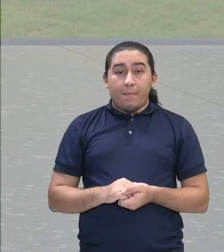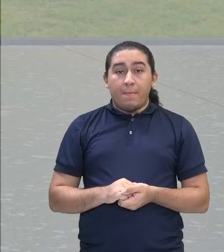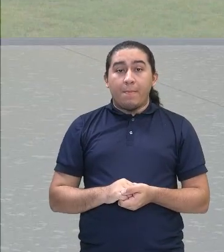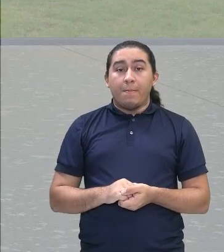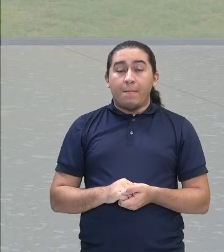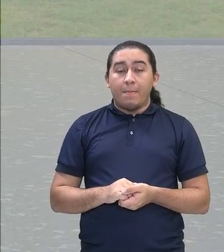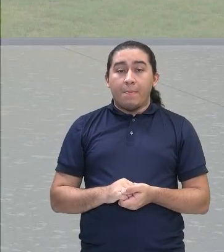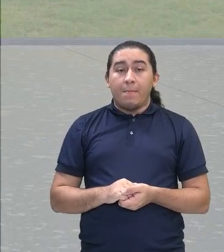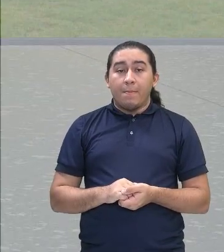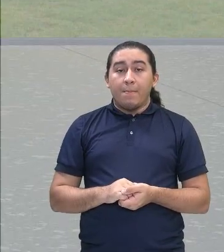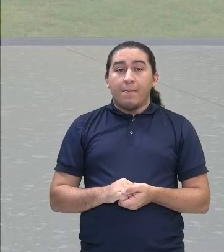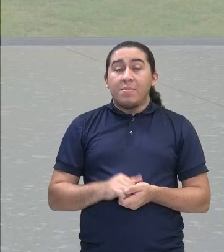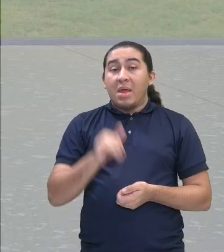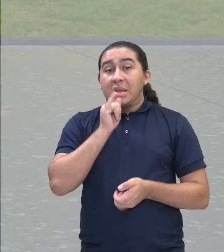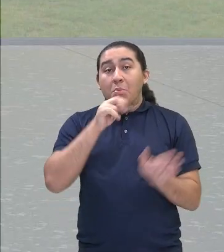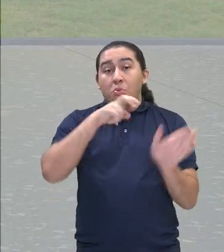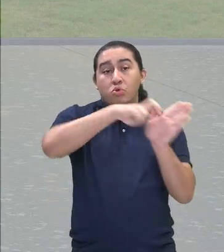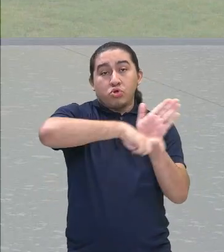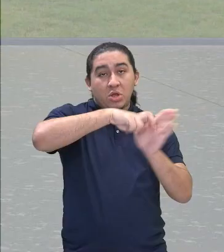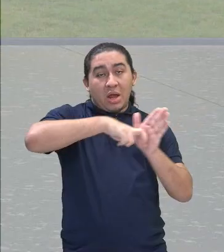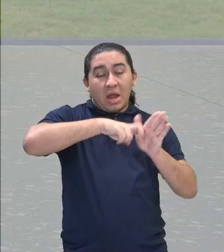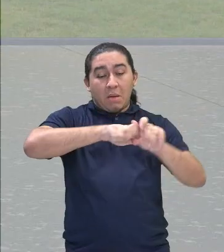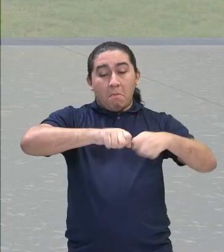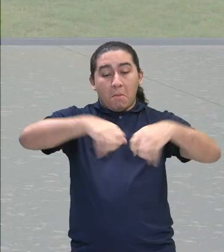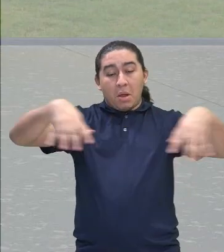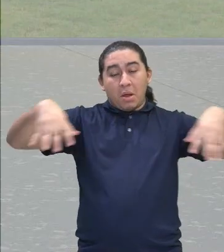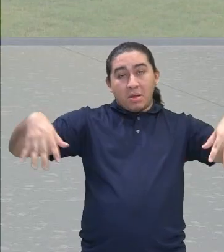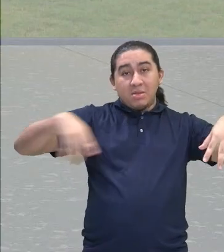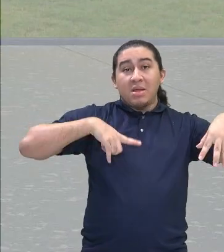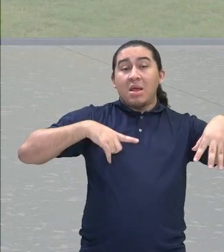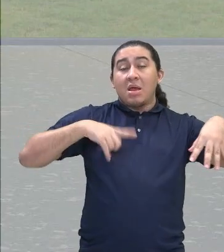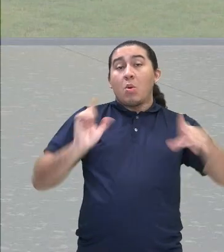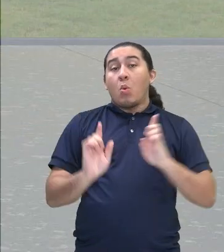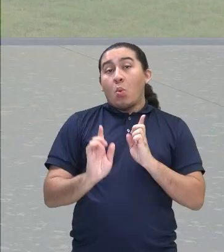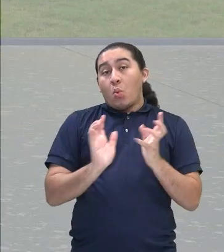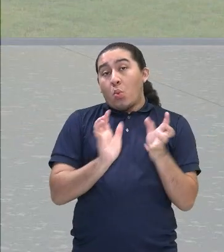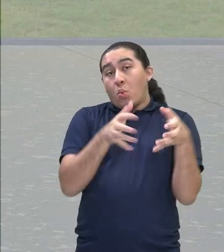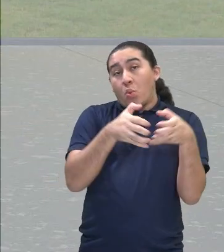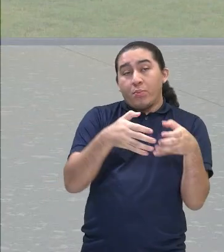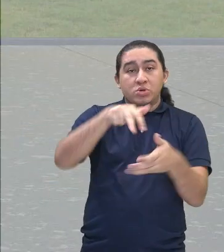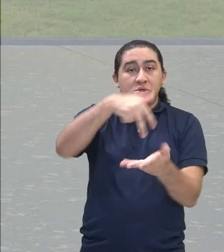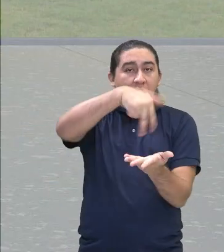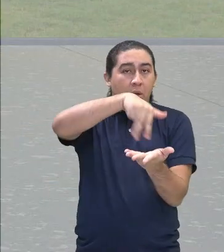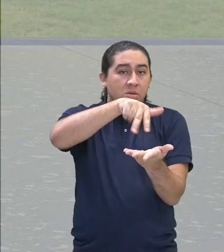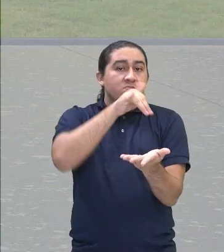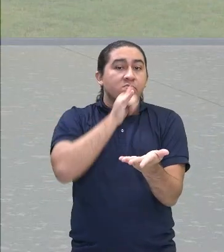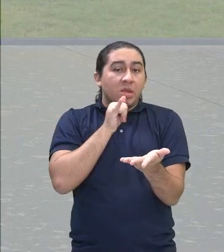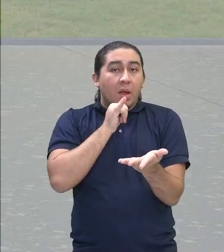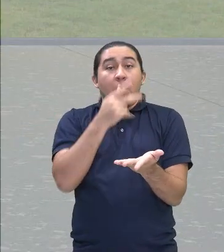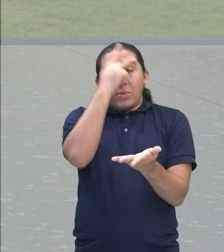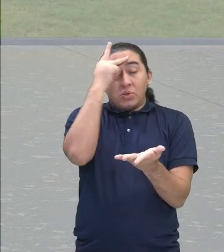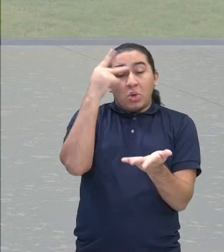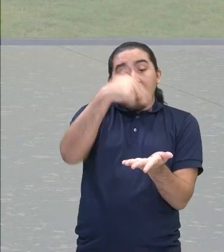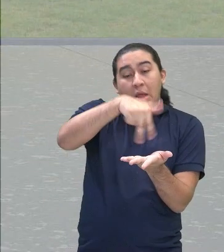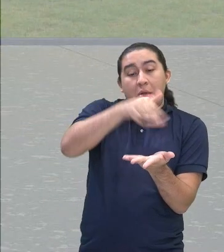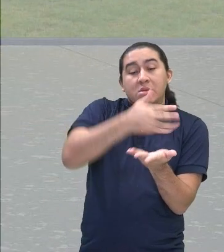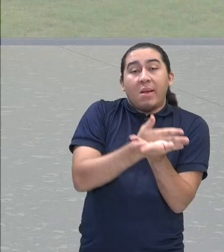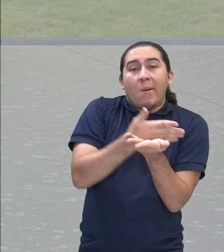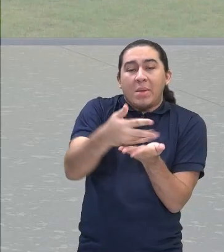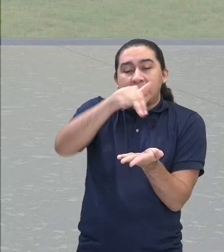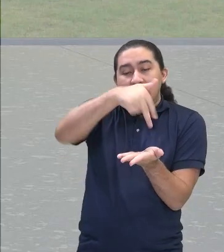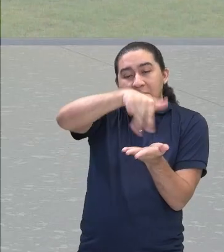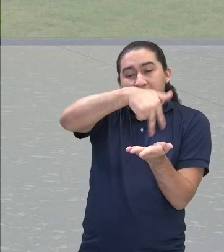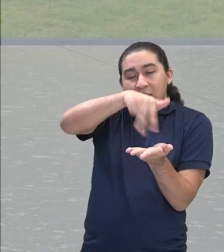uma estação de trem, um grupo de dança, por exemplo, um dançarino começa a dançar e